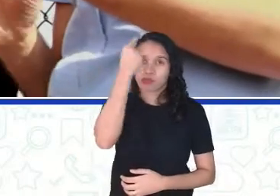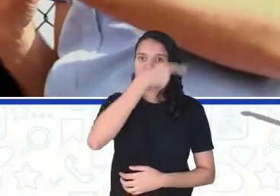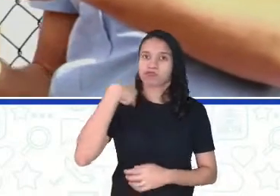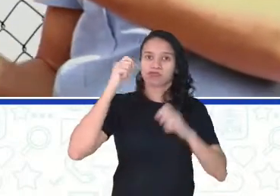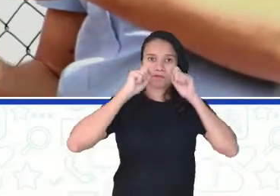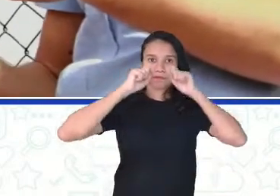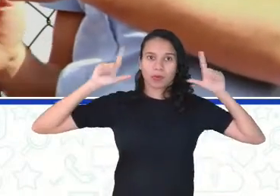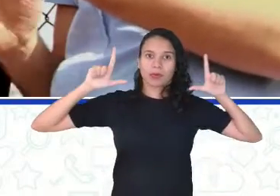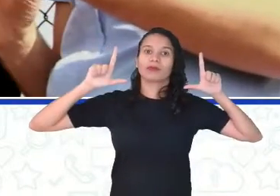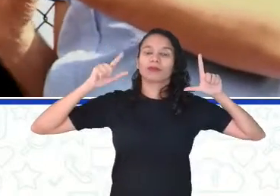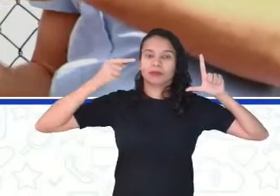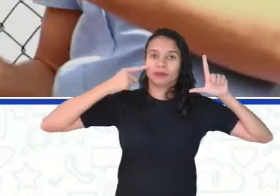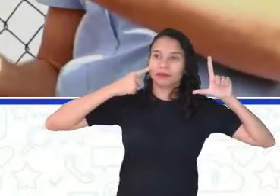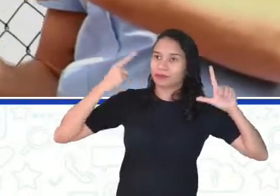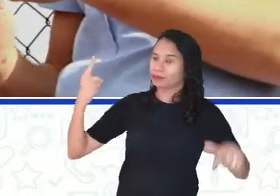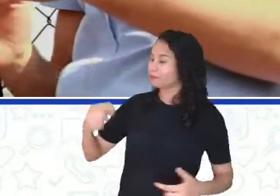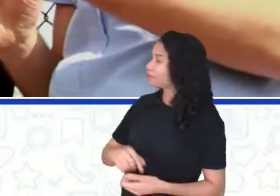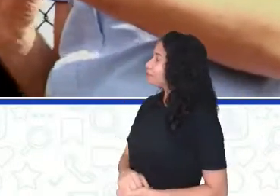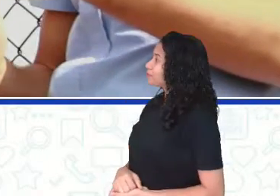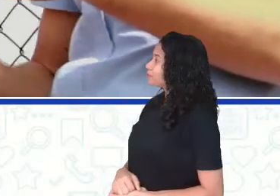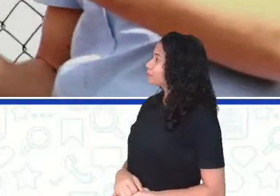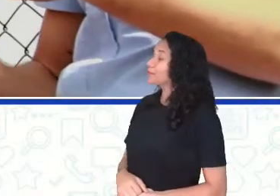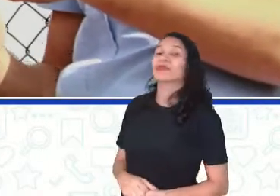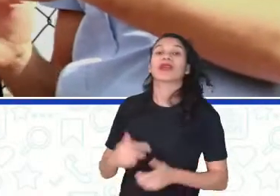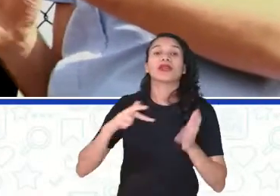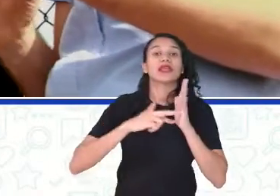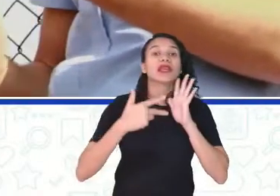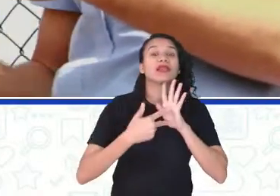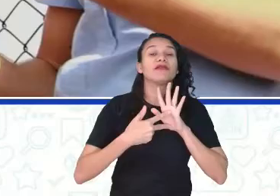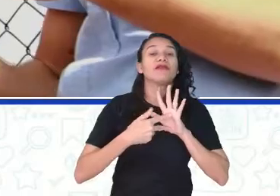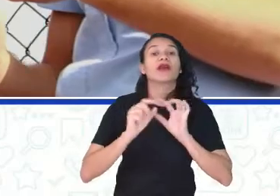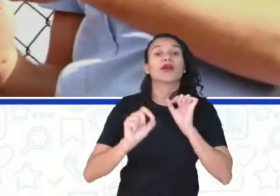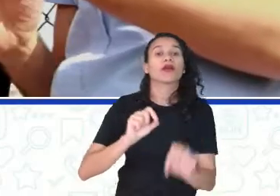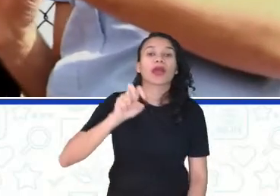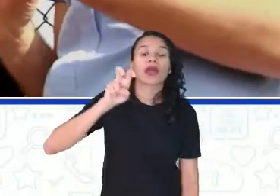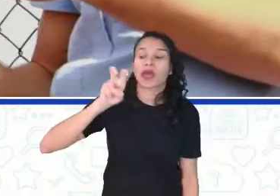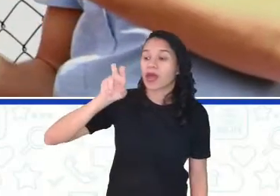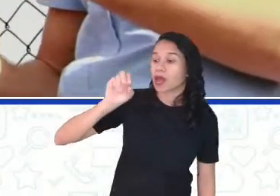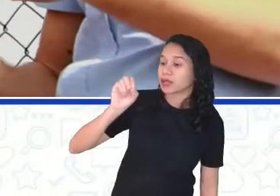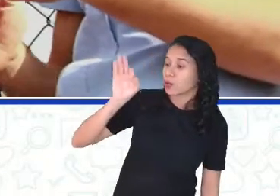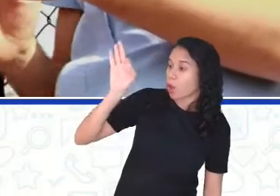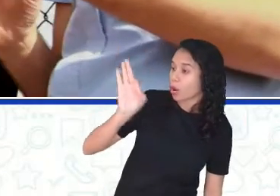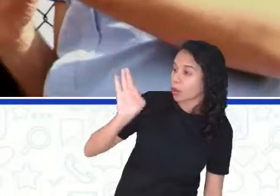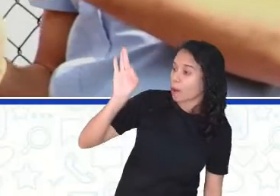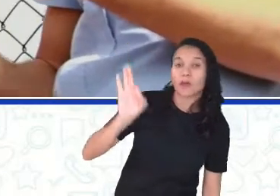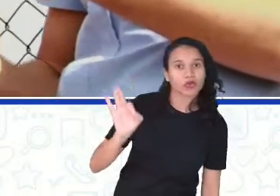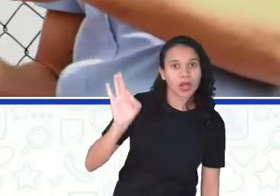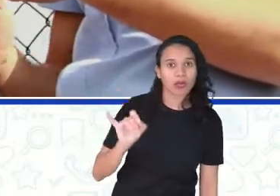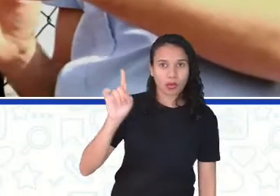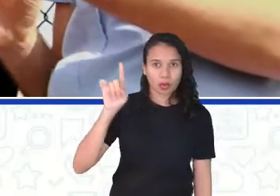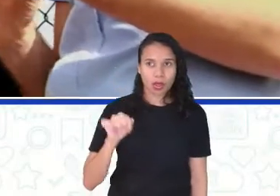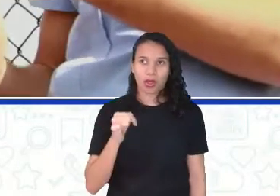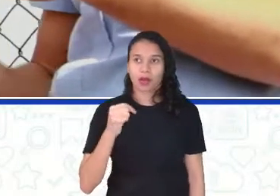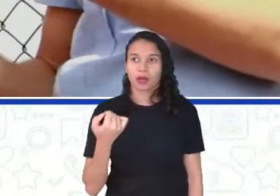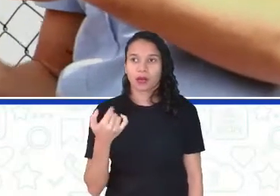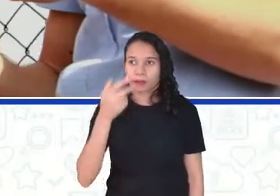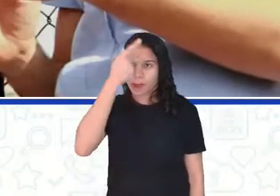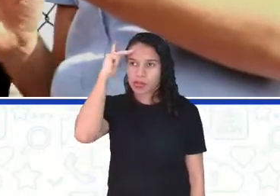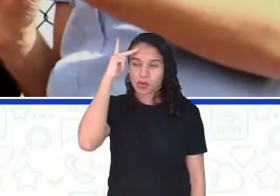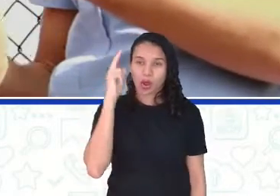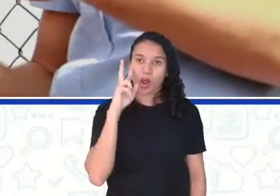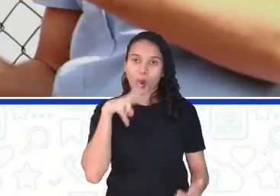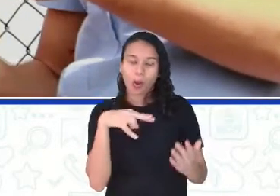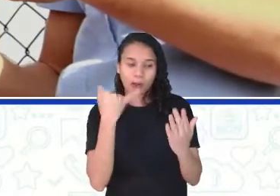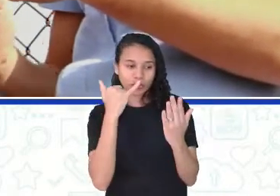deles. Observem. Isso quer dizer que tem uns 50% das pessoas que estão olhando para o celular e eu